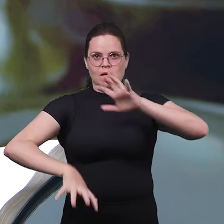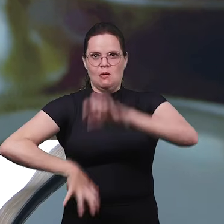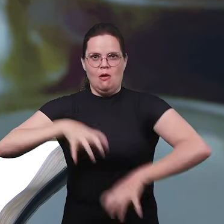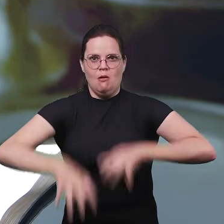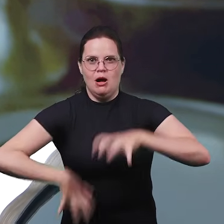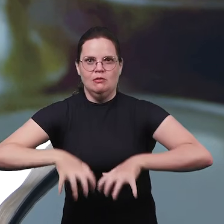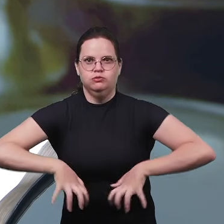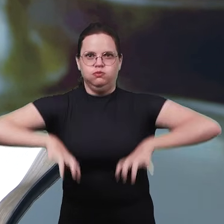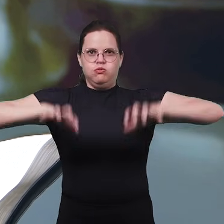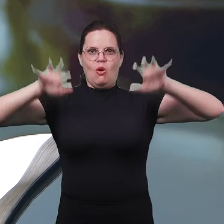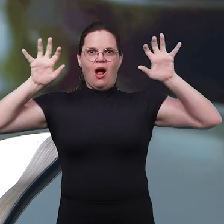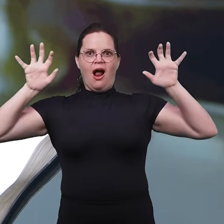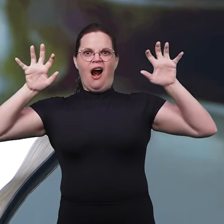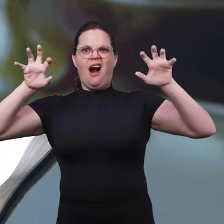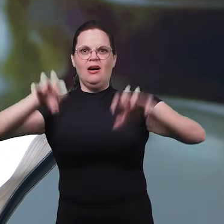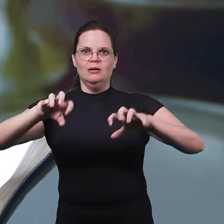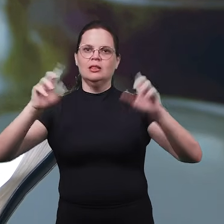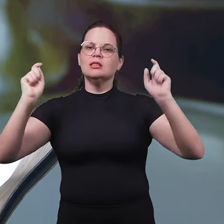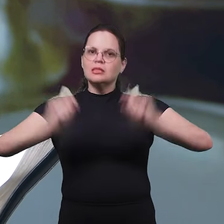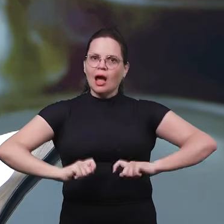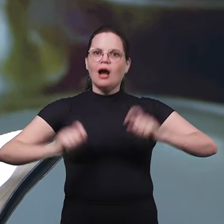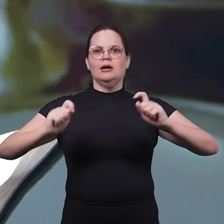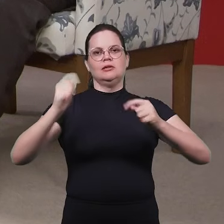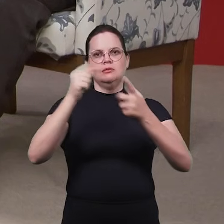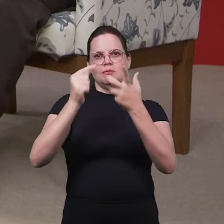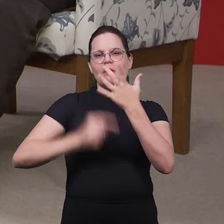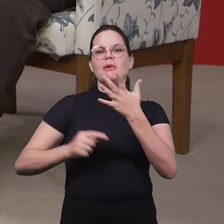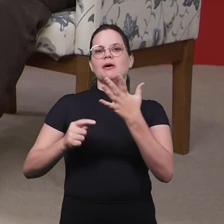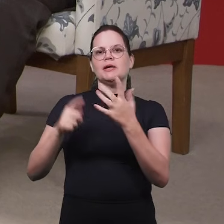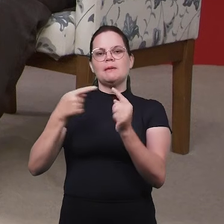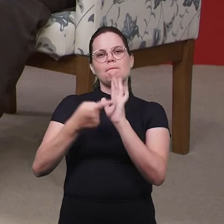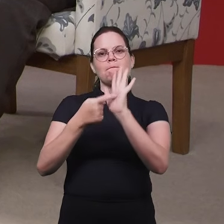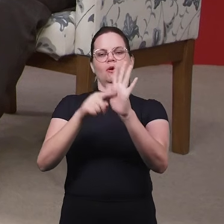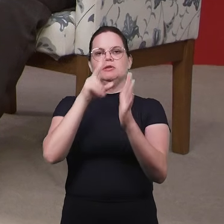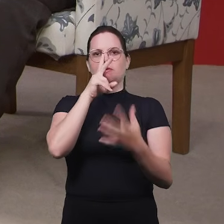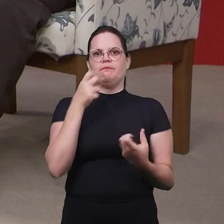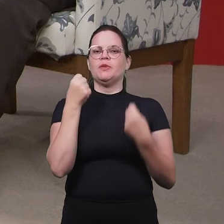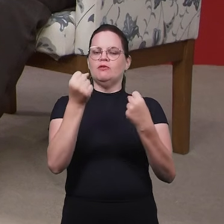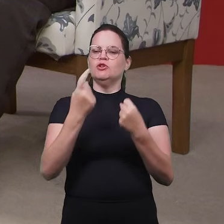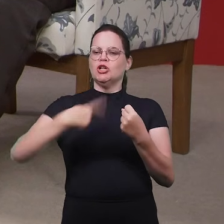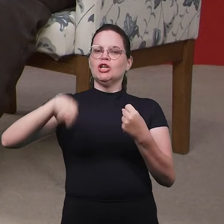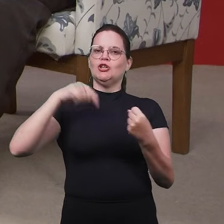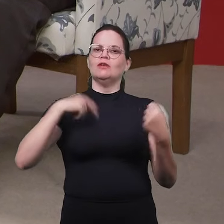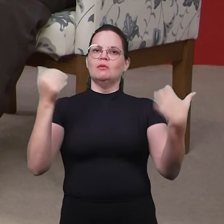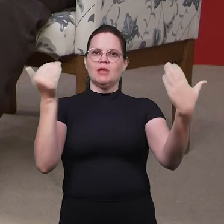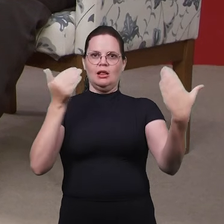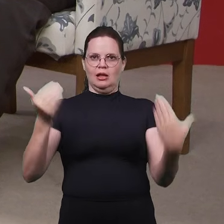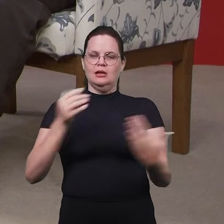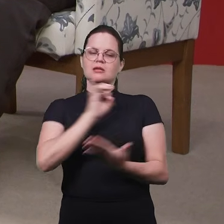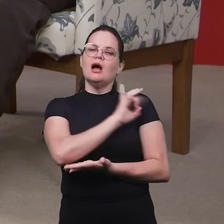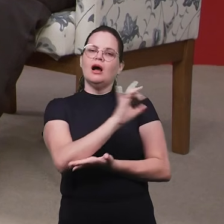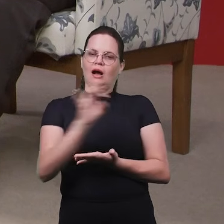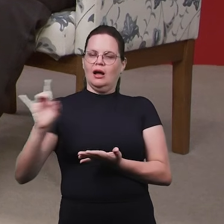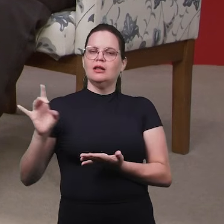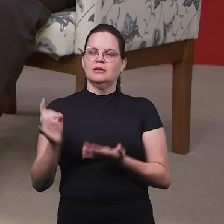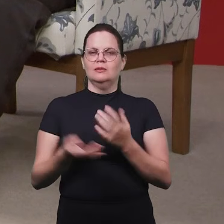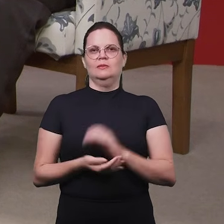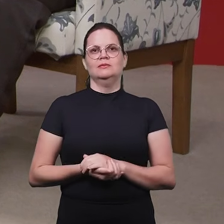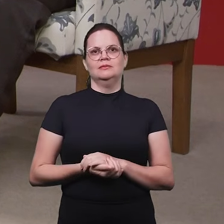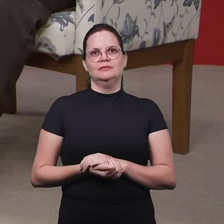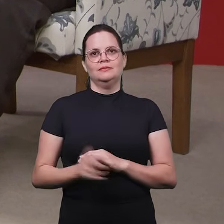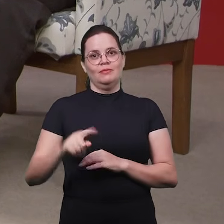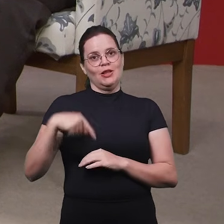que ser analisadas. E vamos analisar, né? Exatamente. Dentro da nossa limitação, né, pastor Gerson? Com certeza. É a